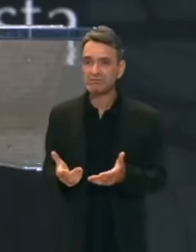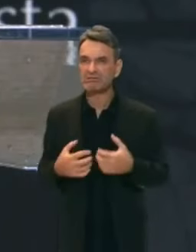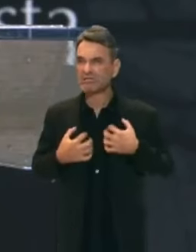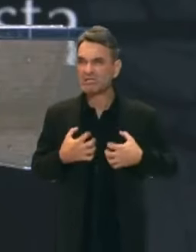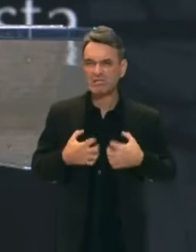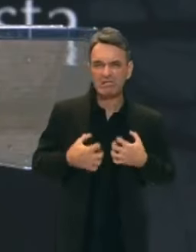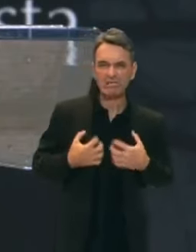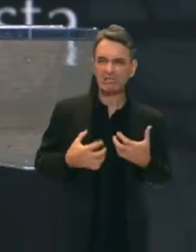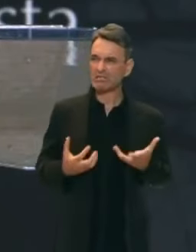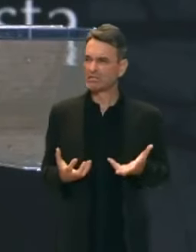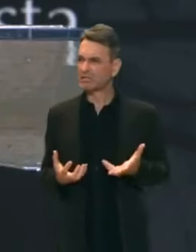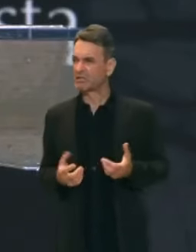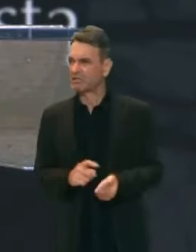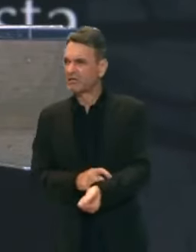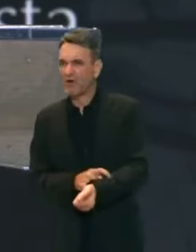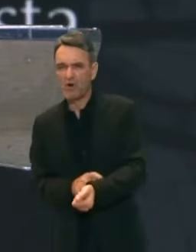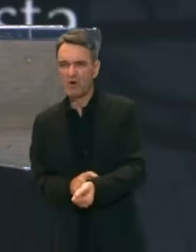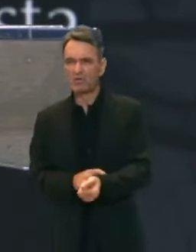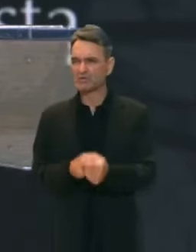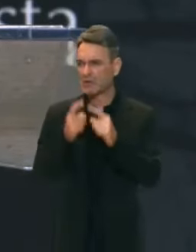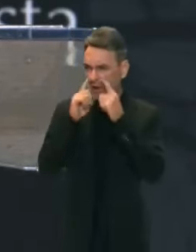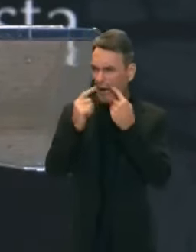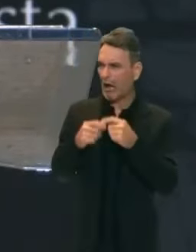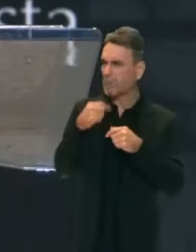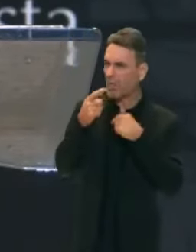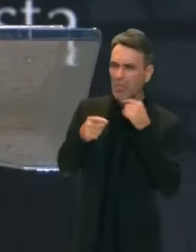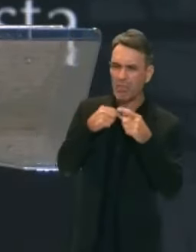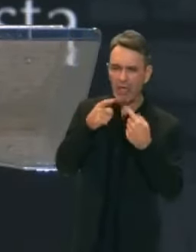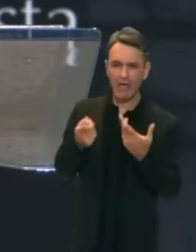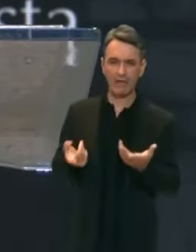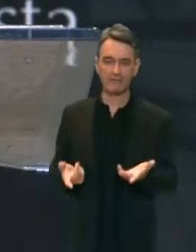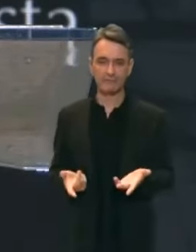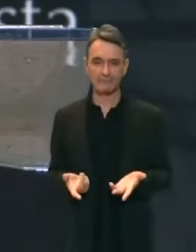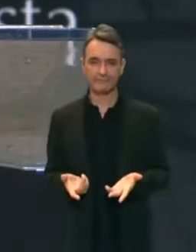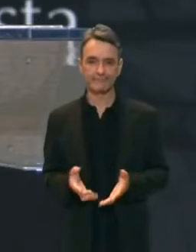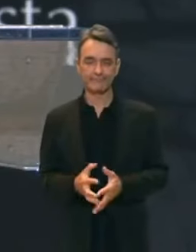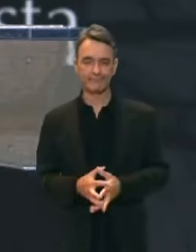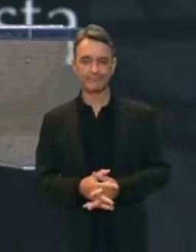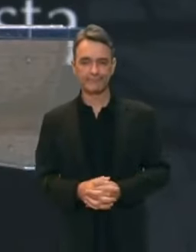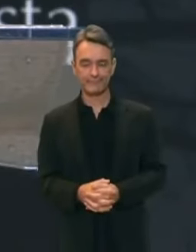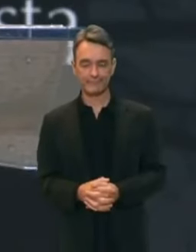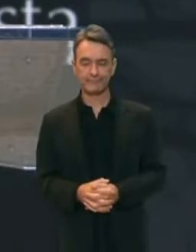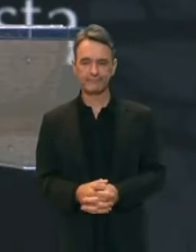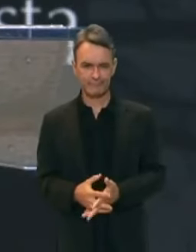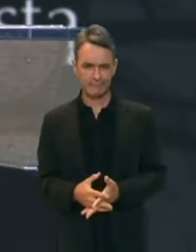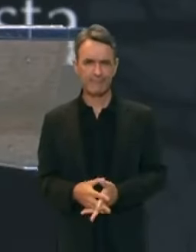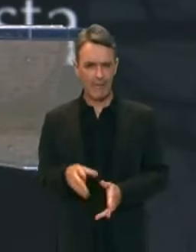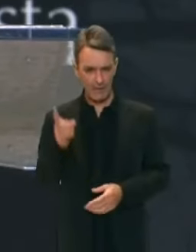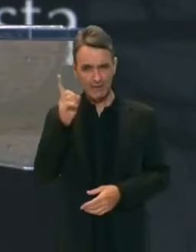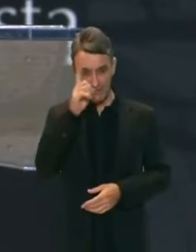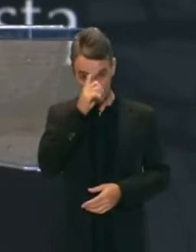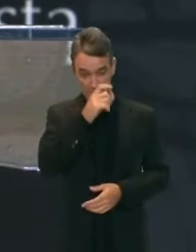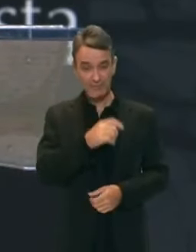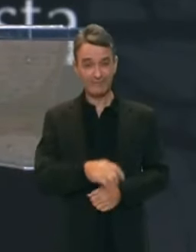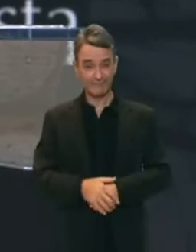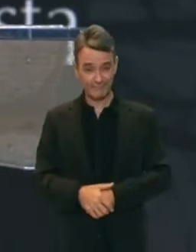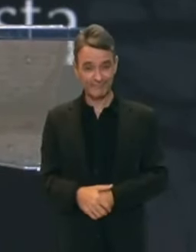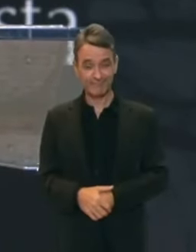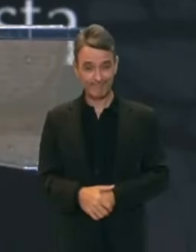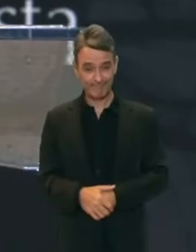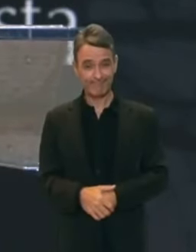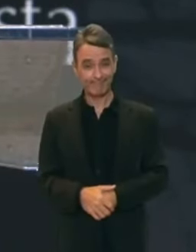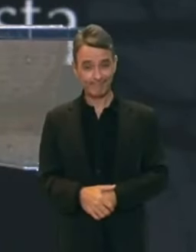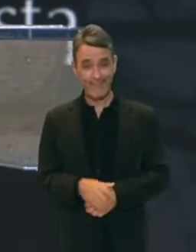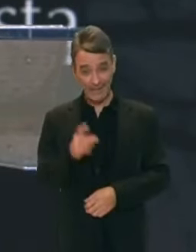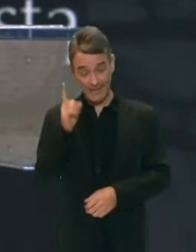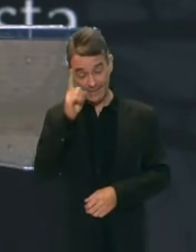irritar e bater o pé e choramingar e reclamar. Como é difícil. Como